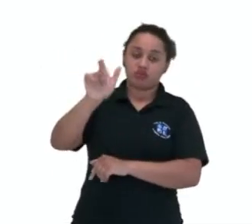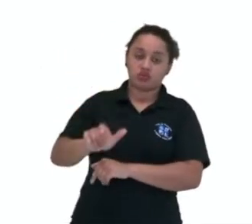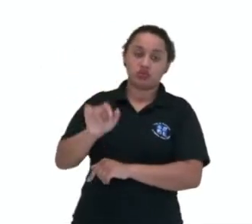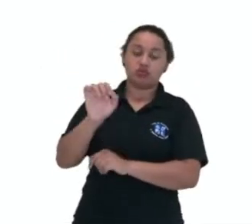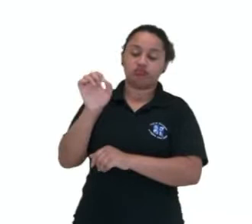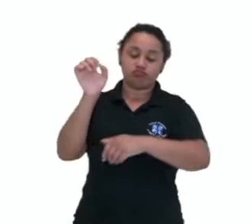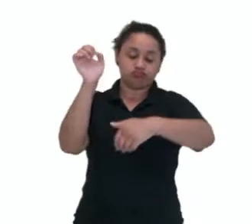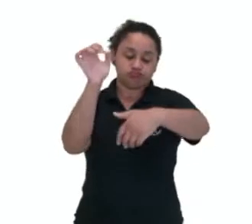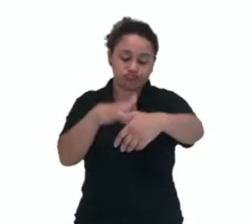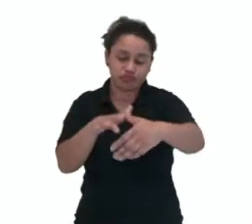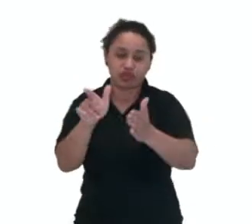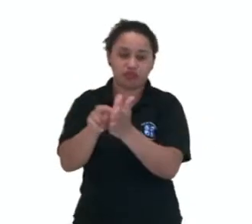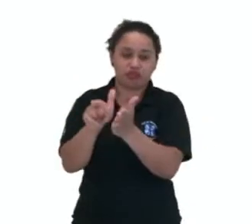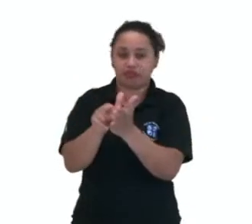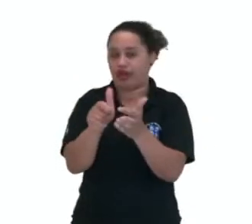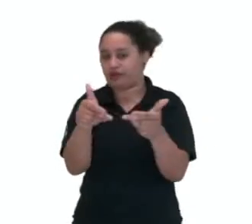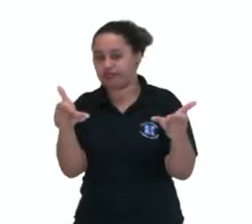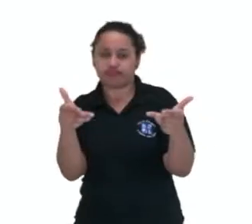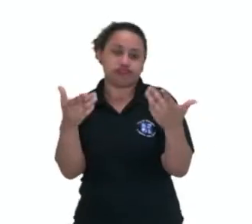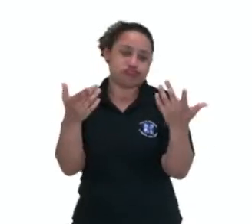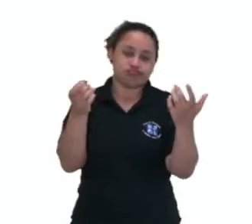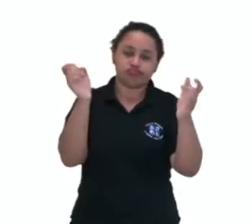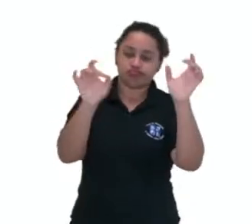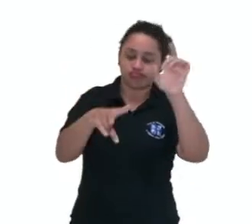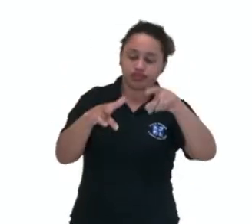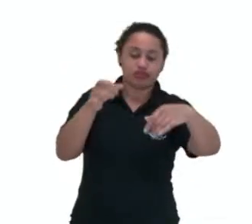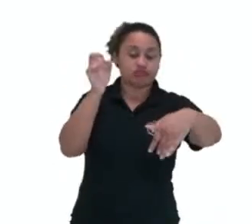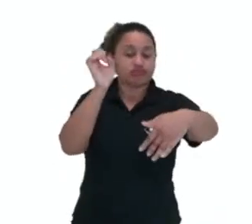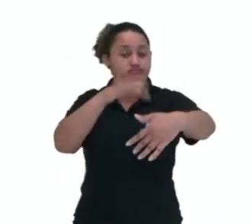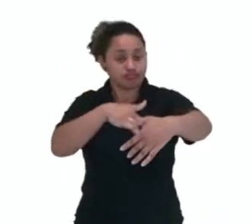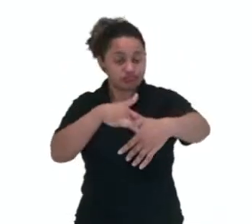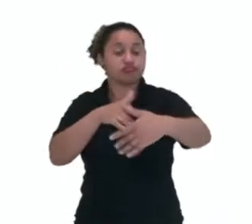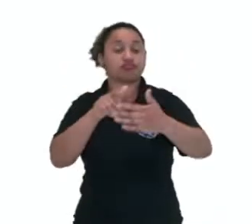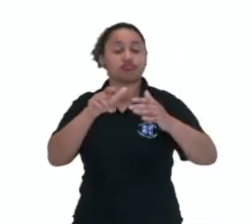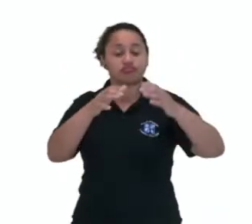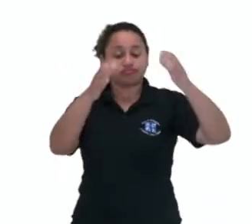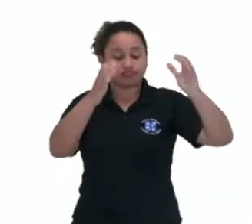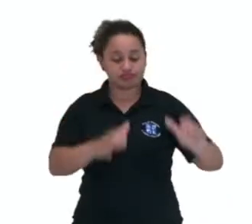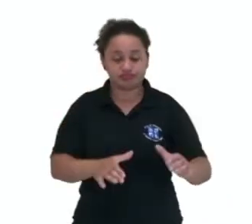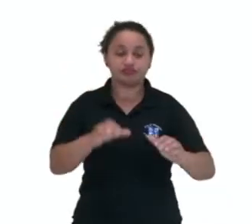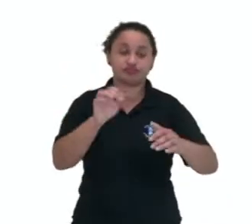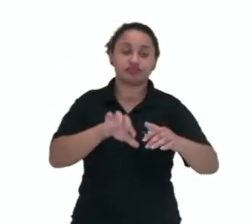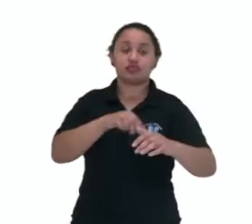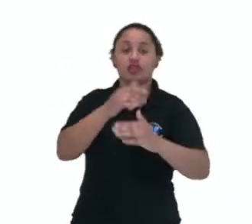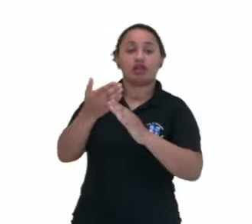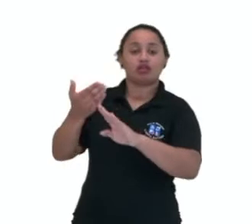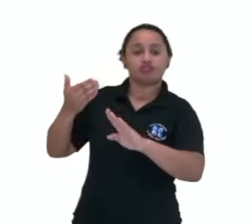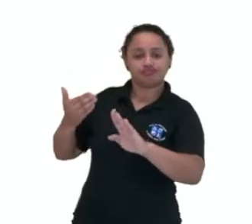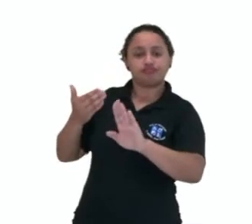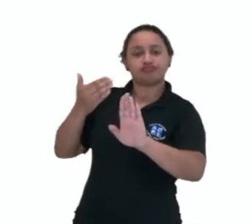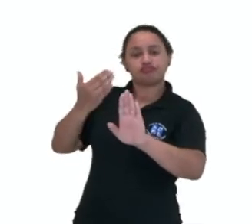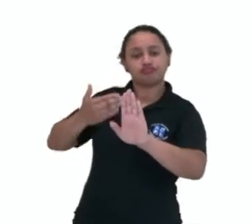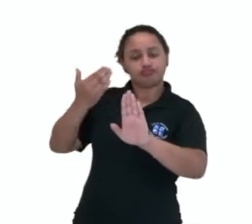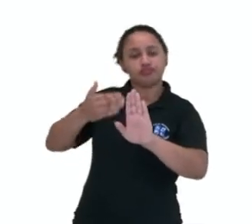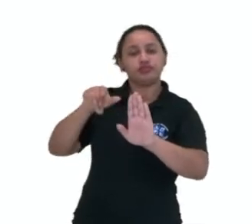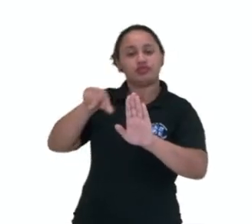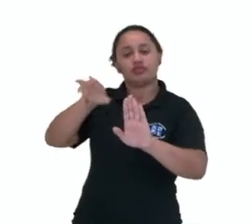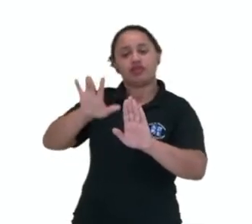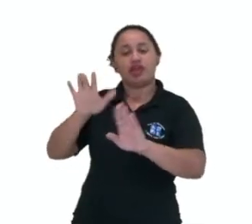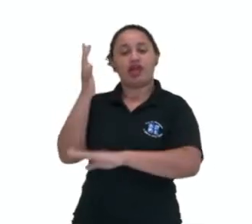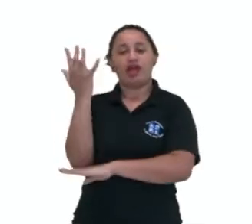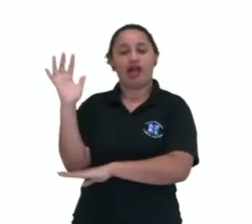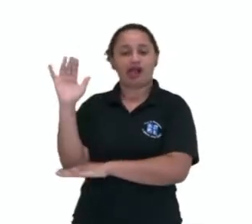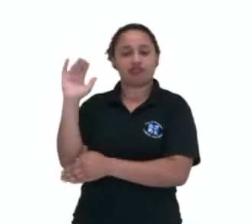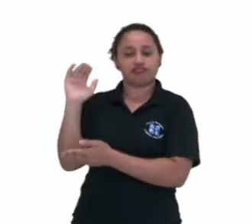presença de uma pessoa jogando ali uma folha, um lixo reciclável dentro de um cesto, e num segundo plano a imagem de uma